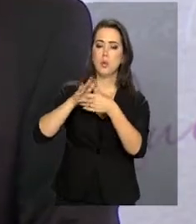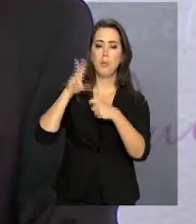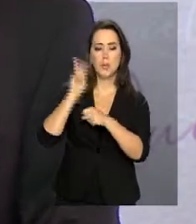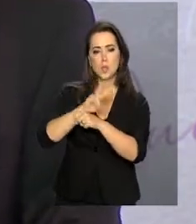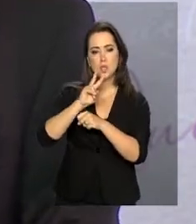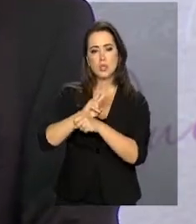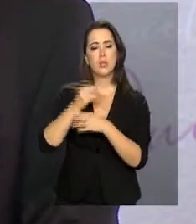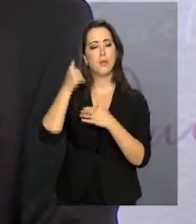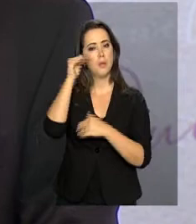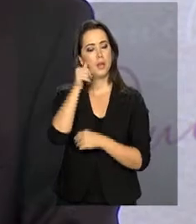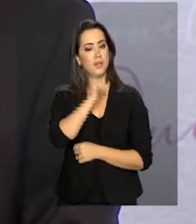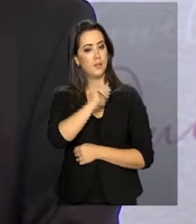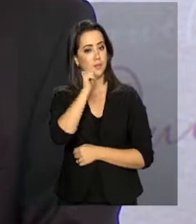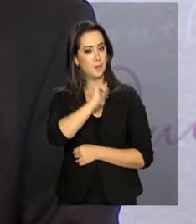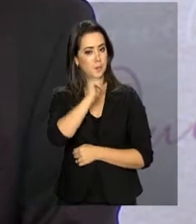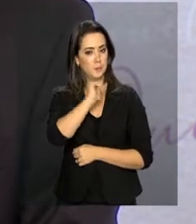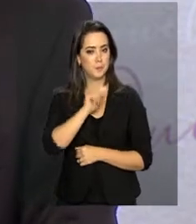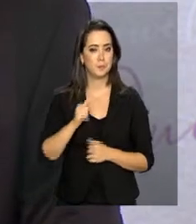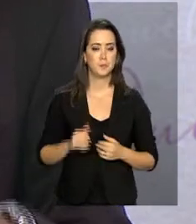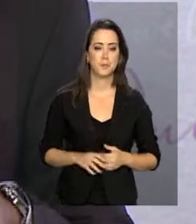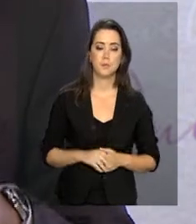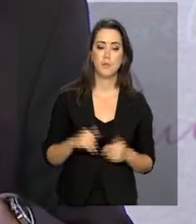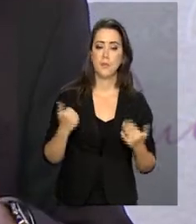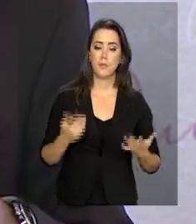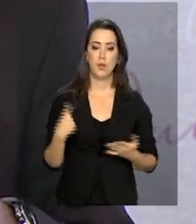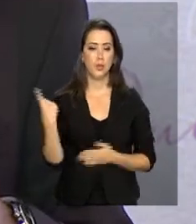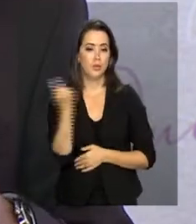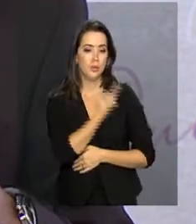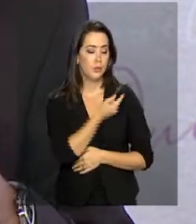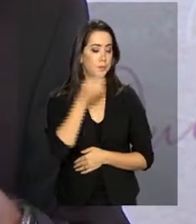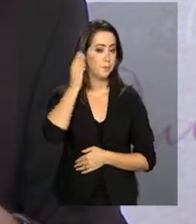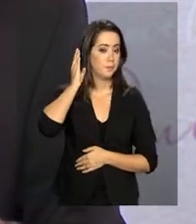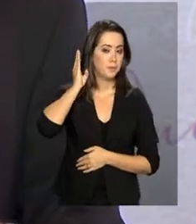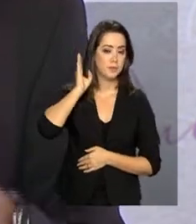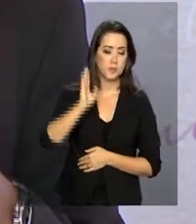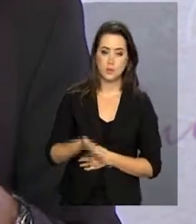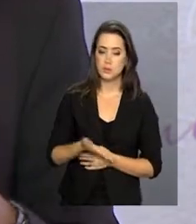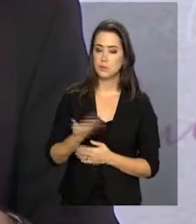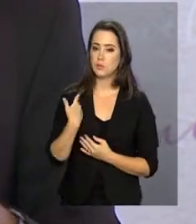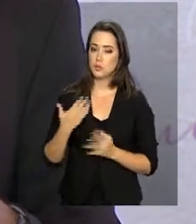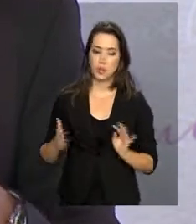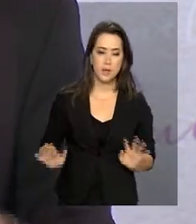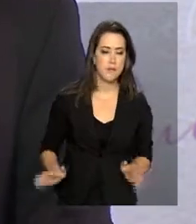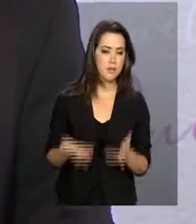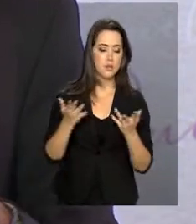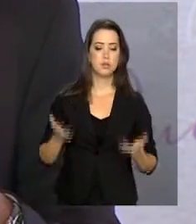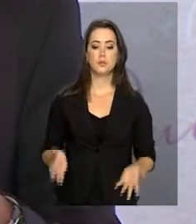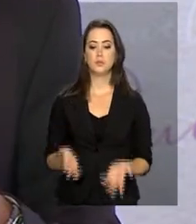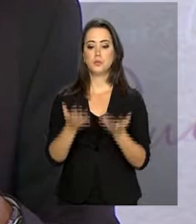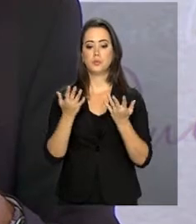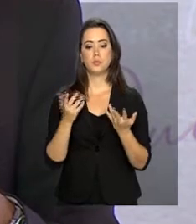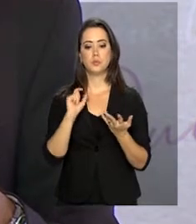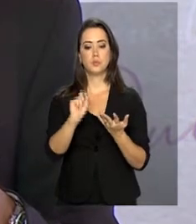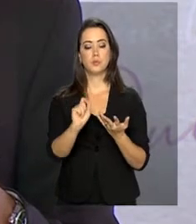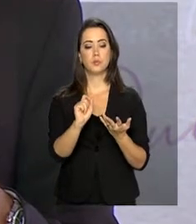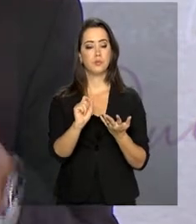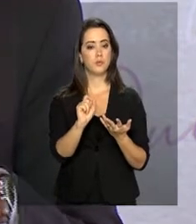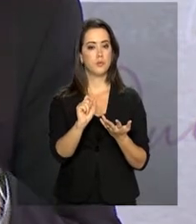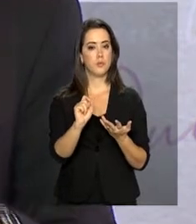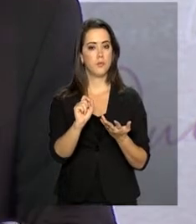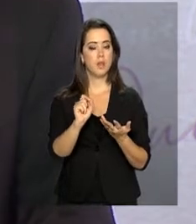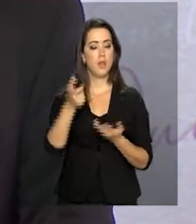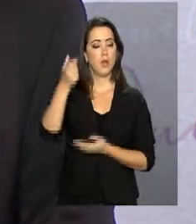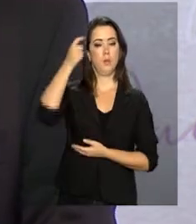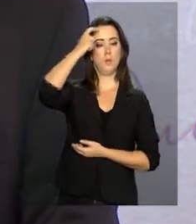efetiva a proteção para as mulheres nós estamos através disso incentivando não só a